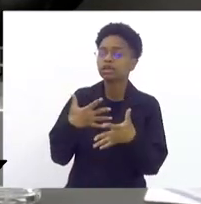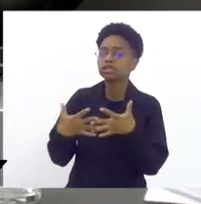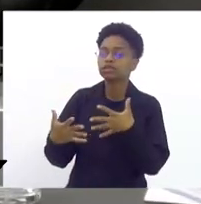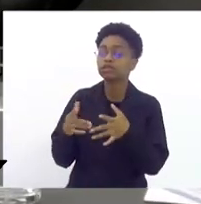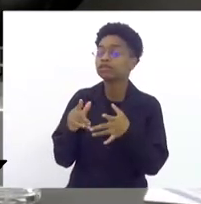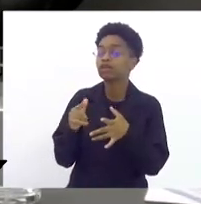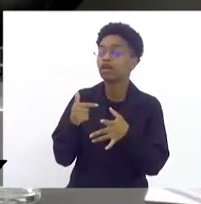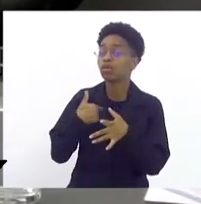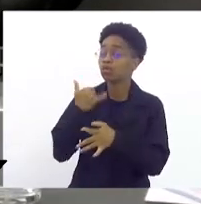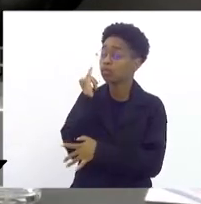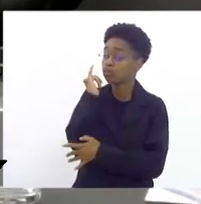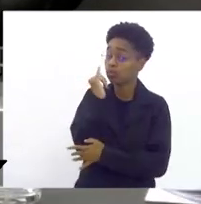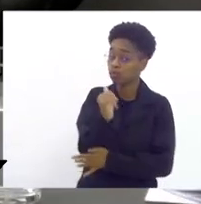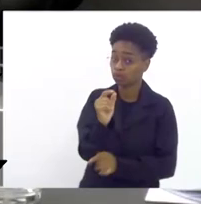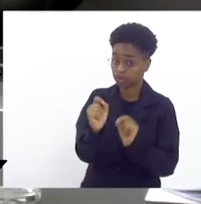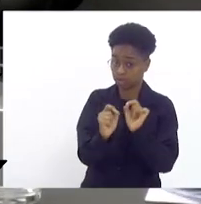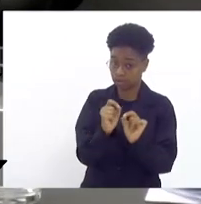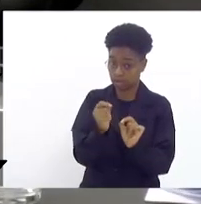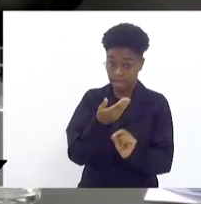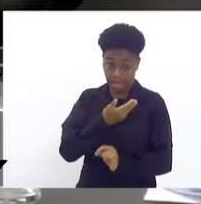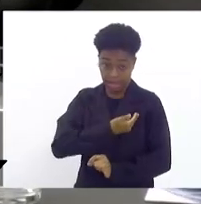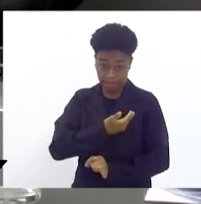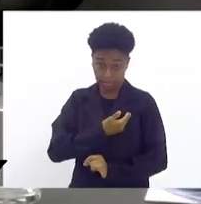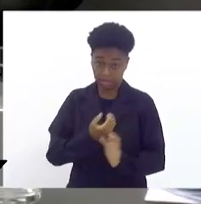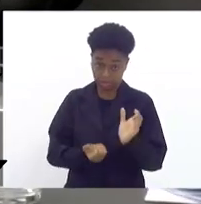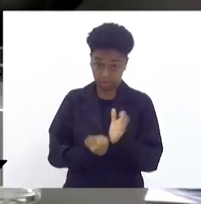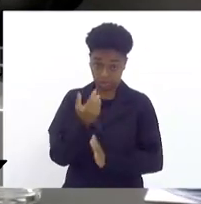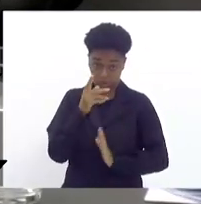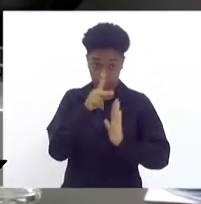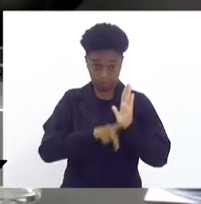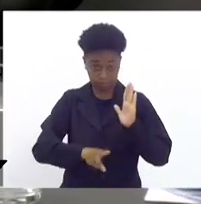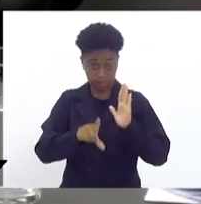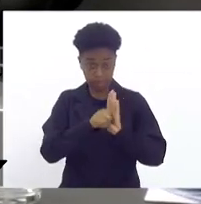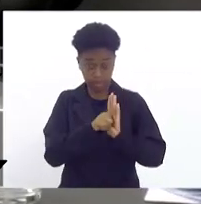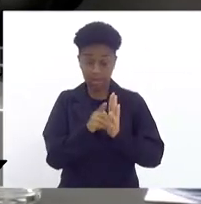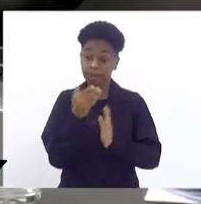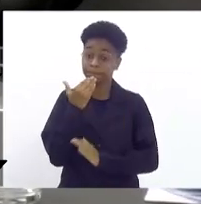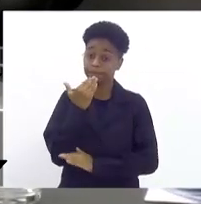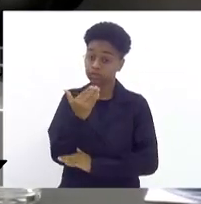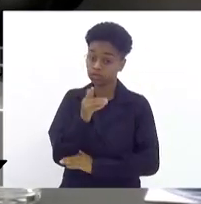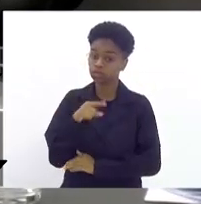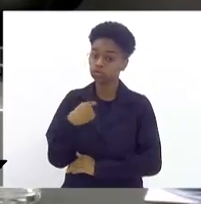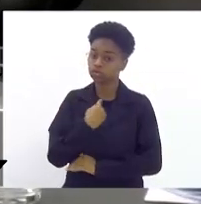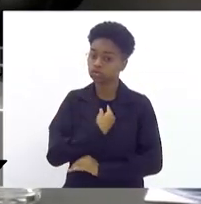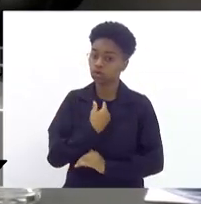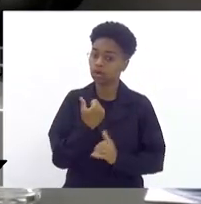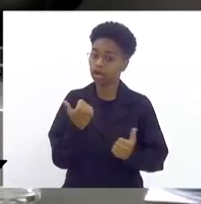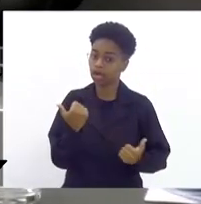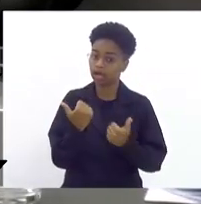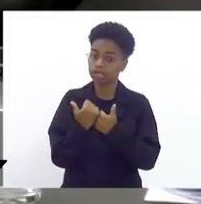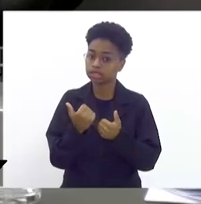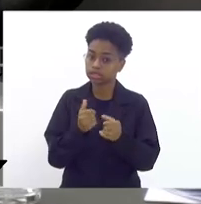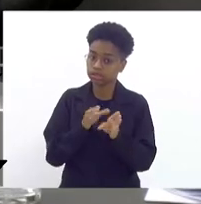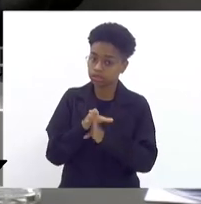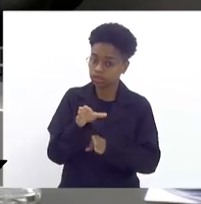faz dizer que a colega autora dos PLs solicitou a nossa assessoria porque ela, assim como outros...